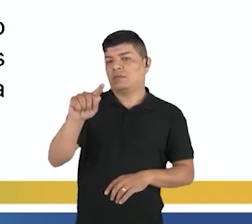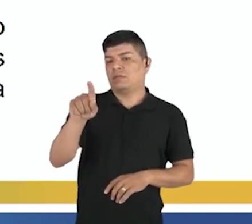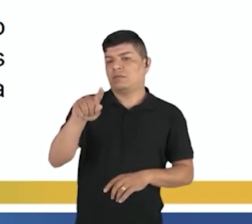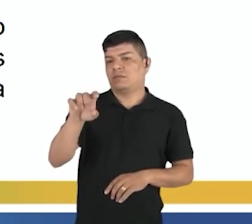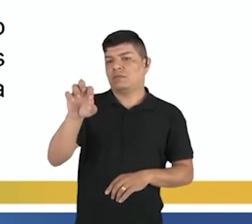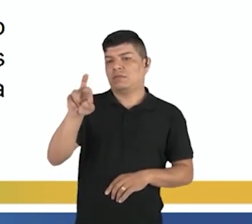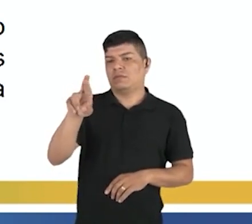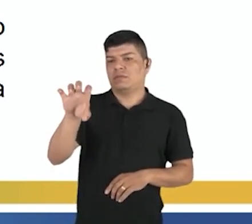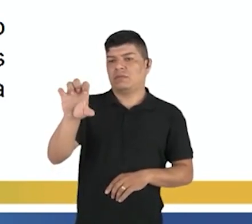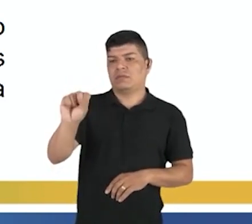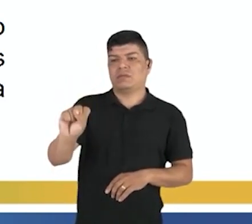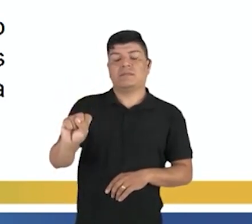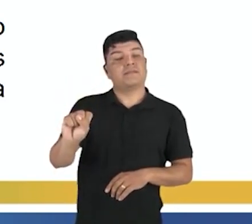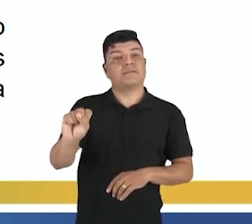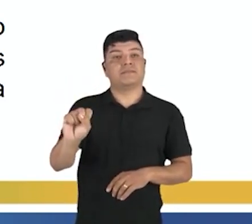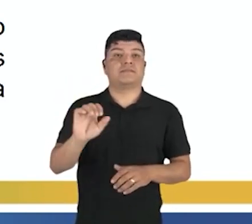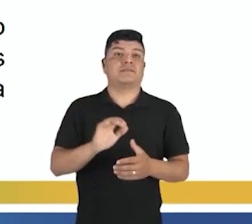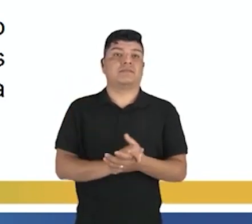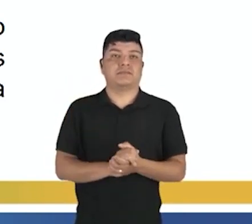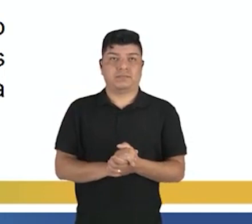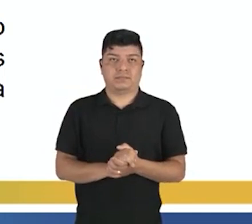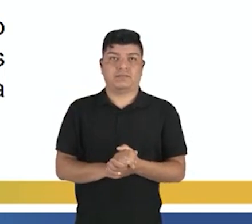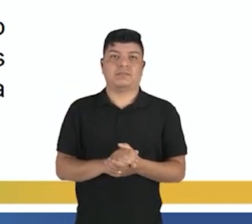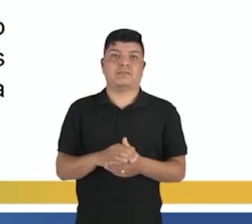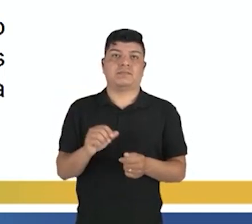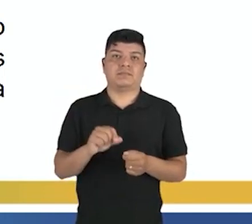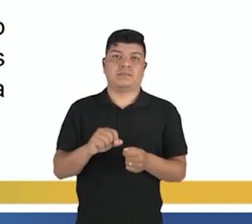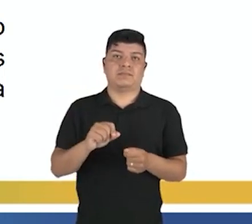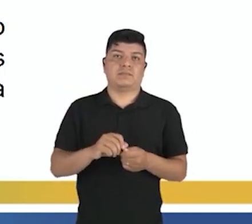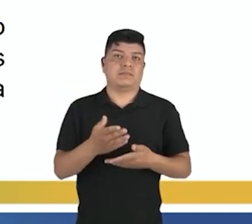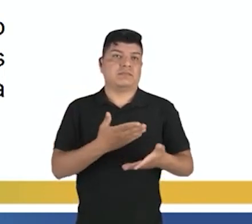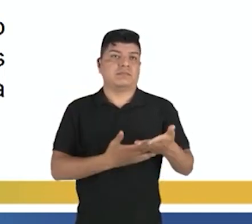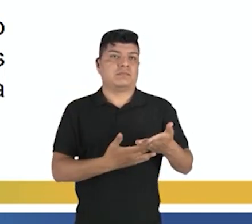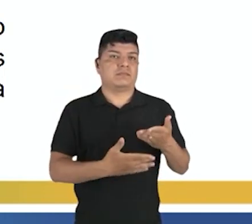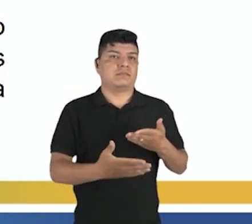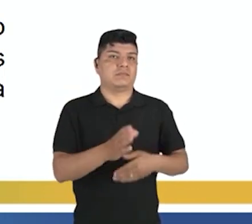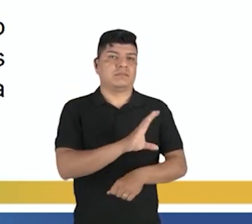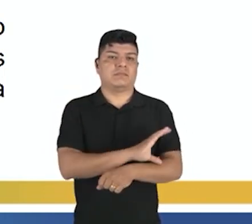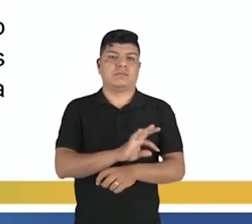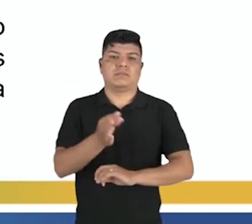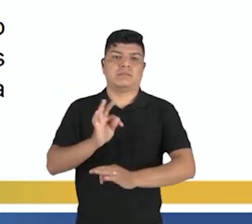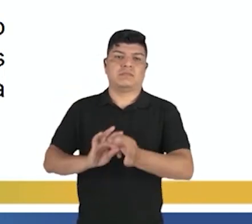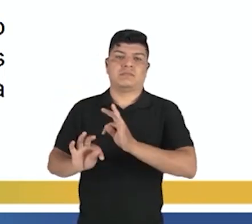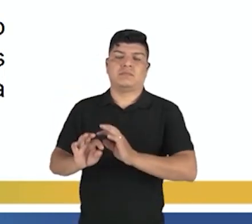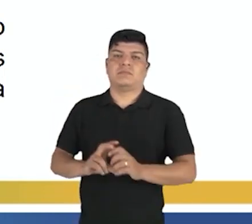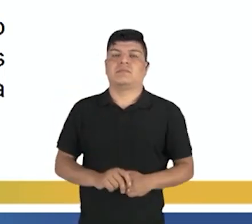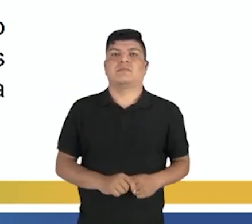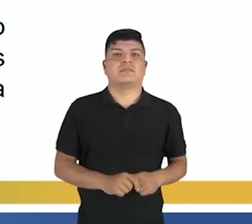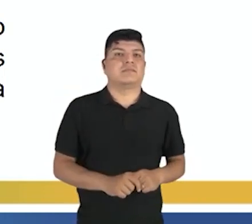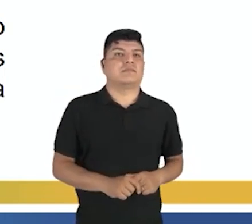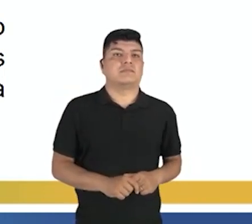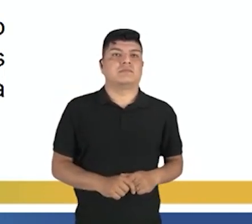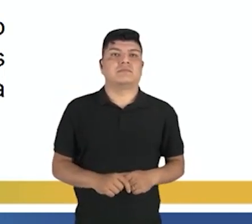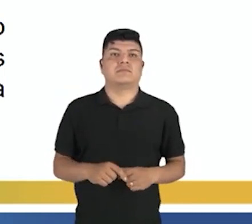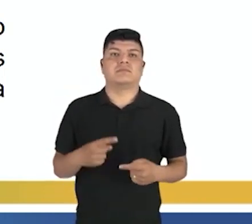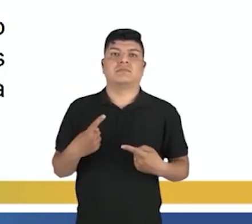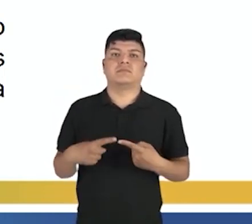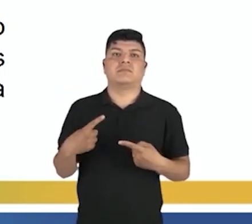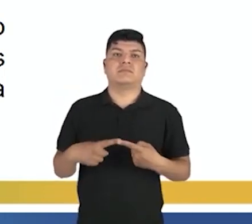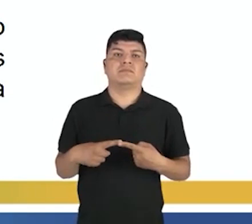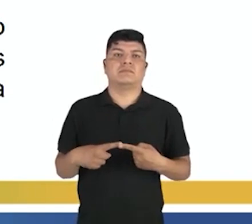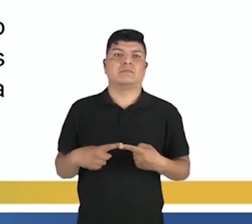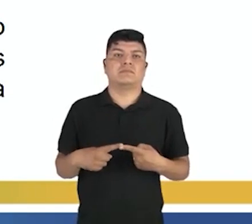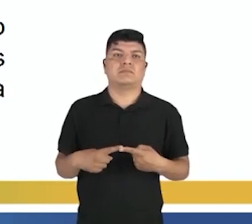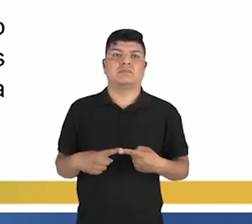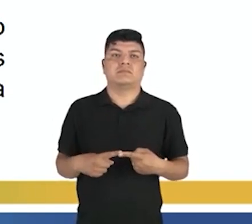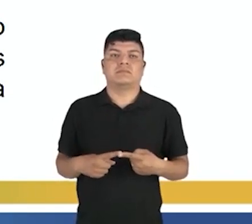e fazeres que estamos produzindo e compartilhando. Por